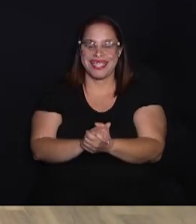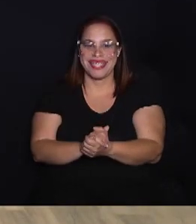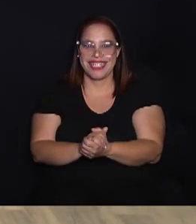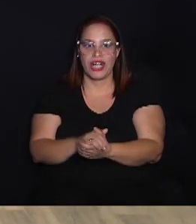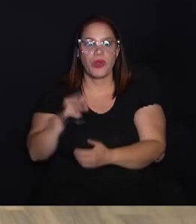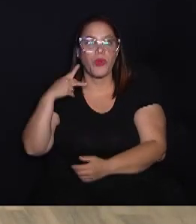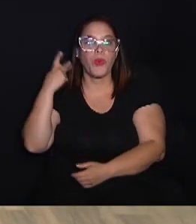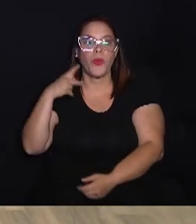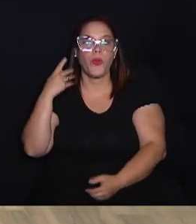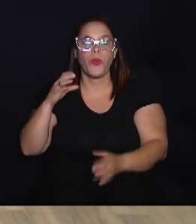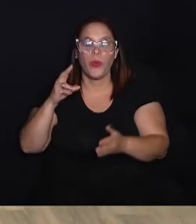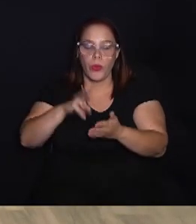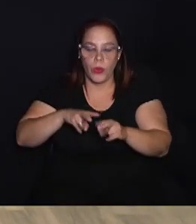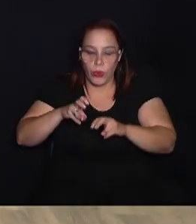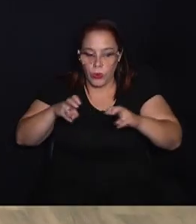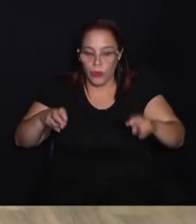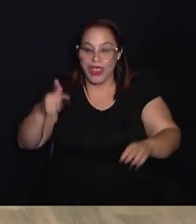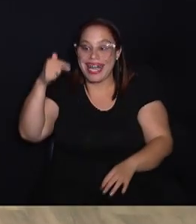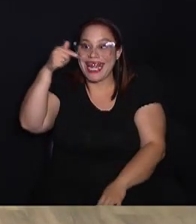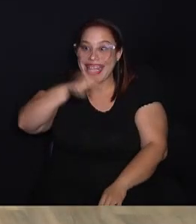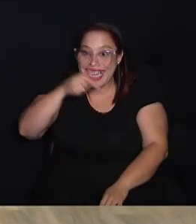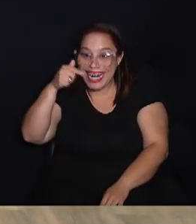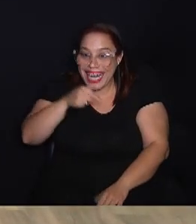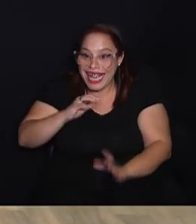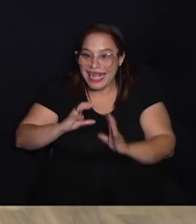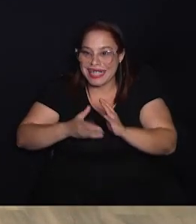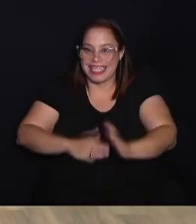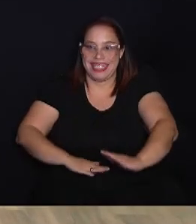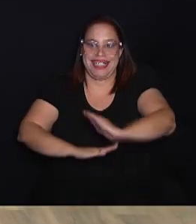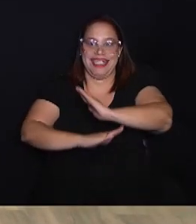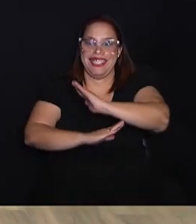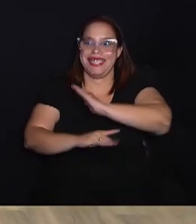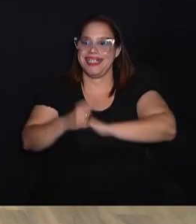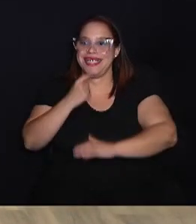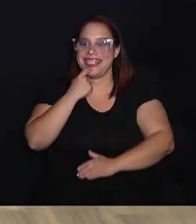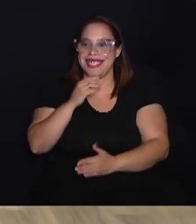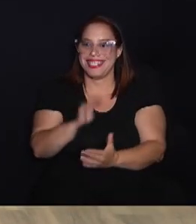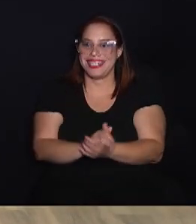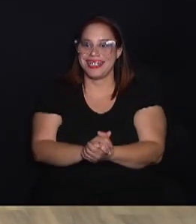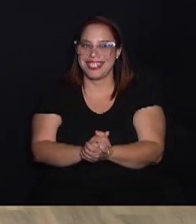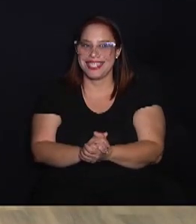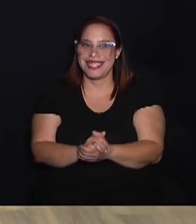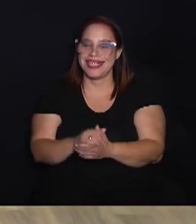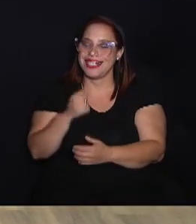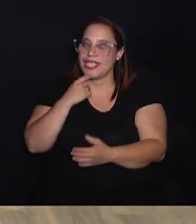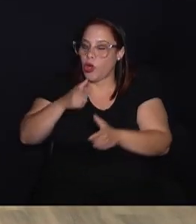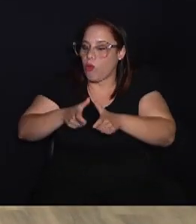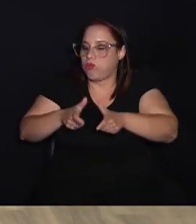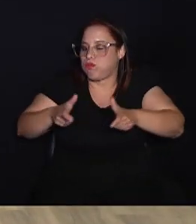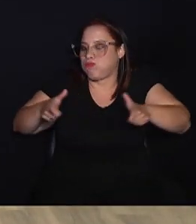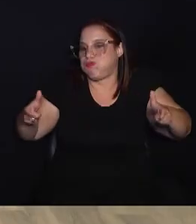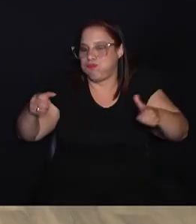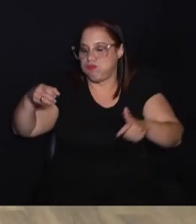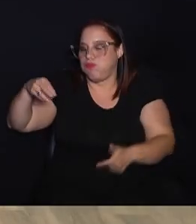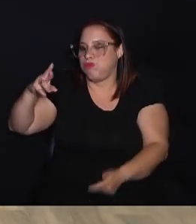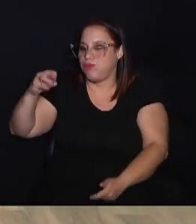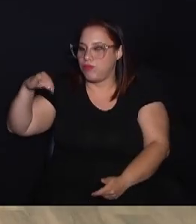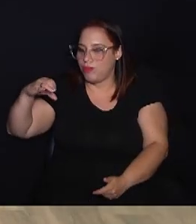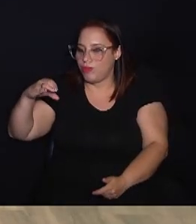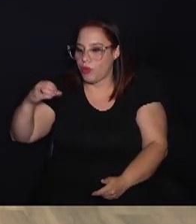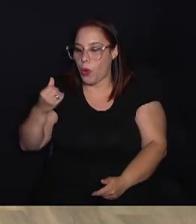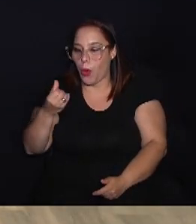de Campinas. E, por último, o Zé Carlos, do PSB, também reeleito para mais um mandato na